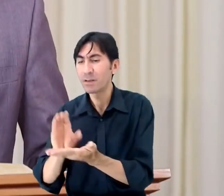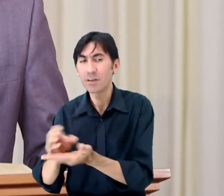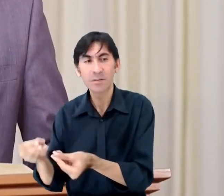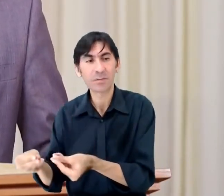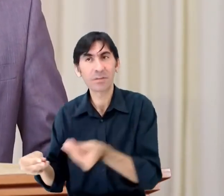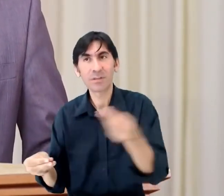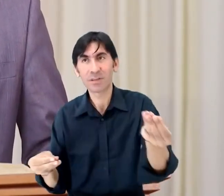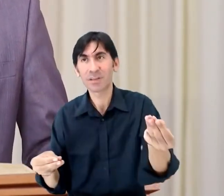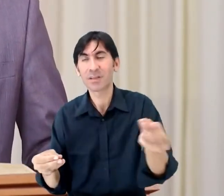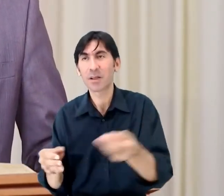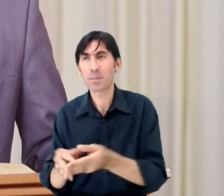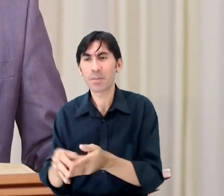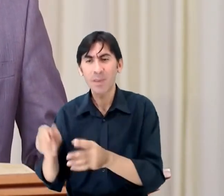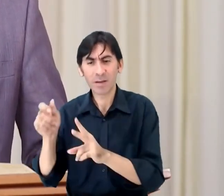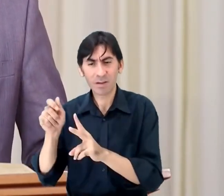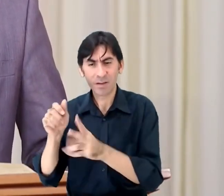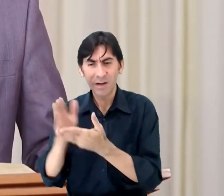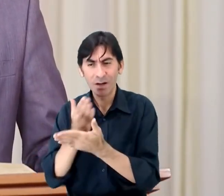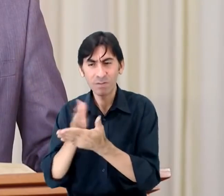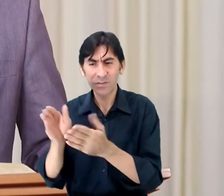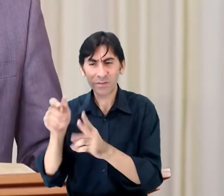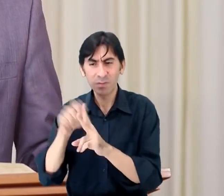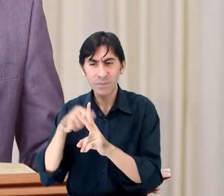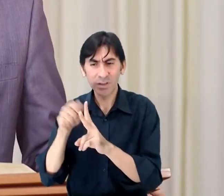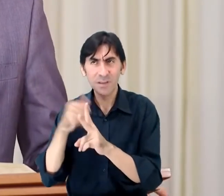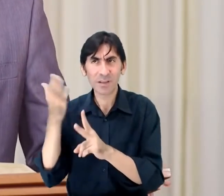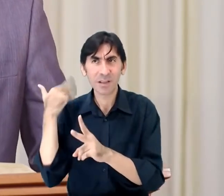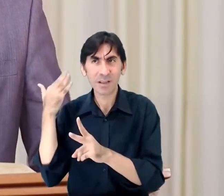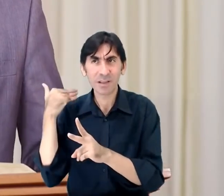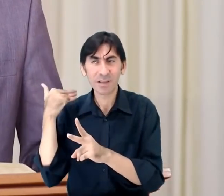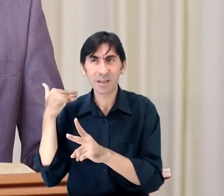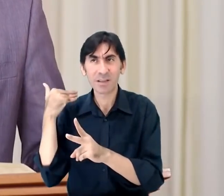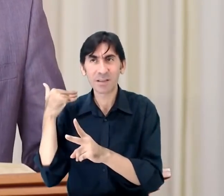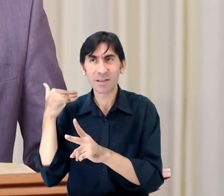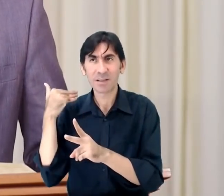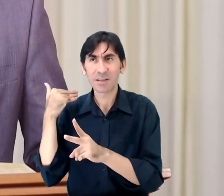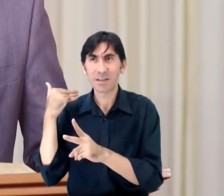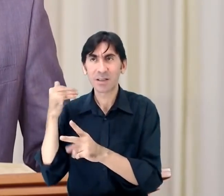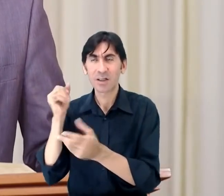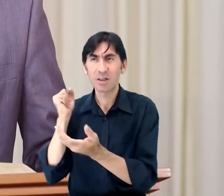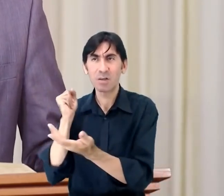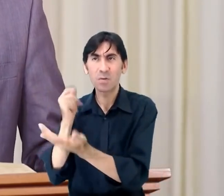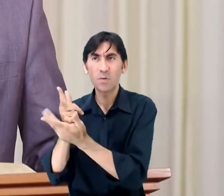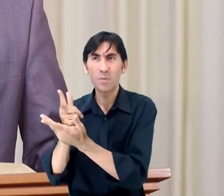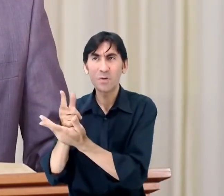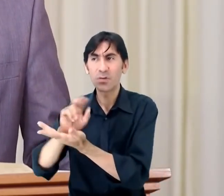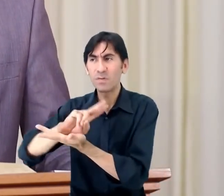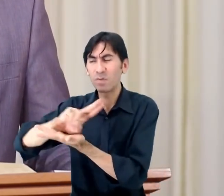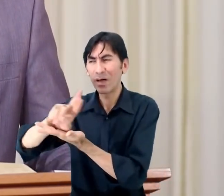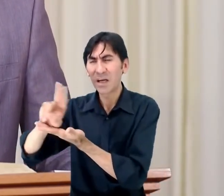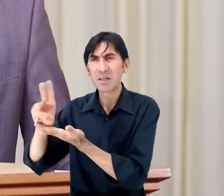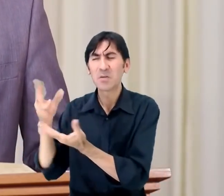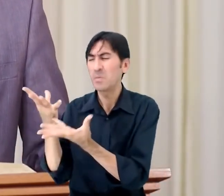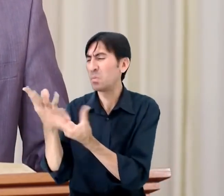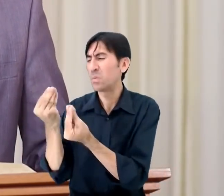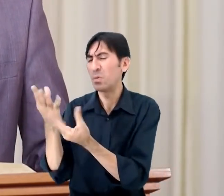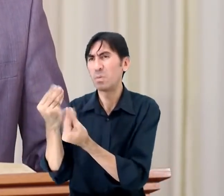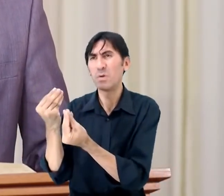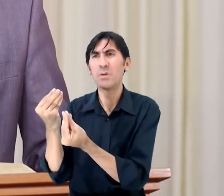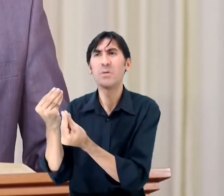meses atrás, ele fez uma compra de centenas de livros, Paz